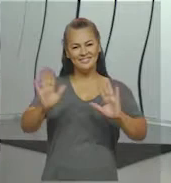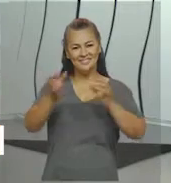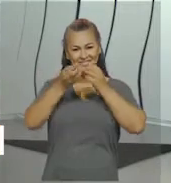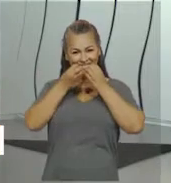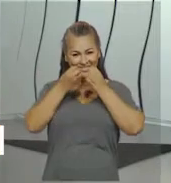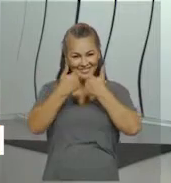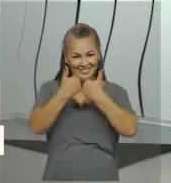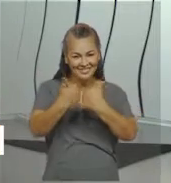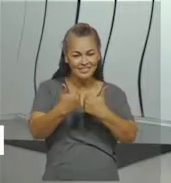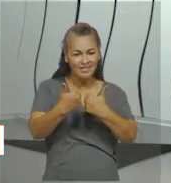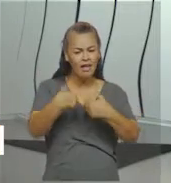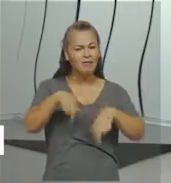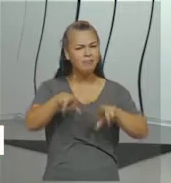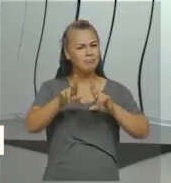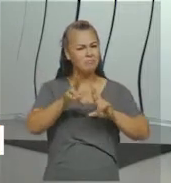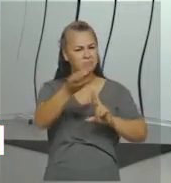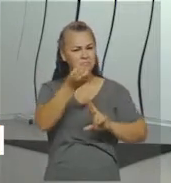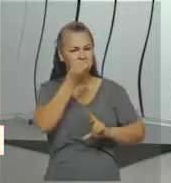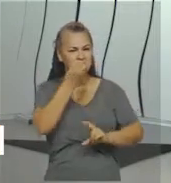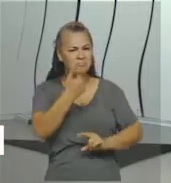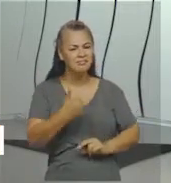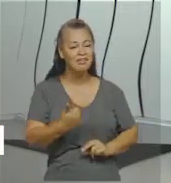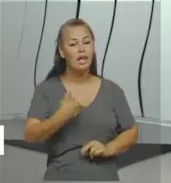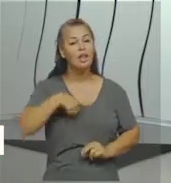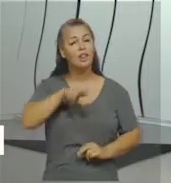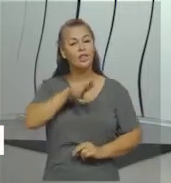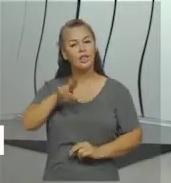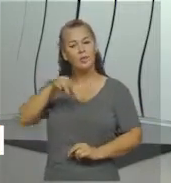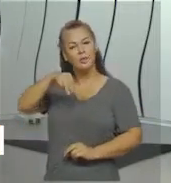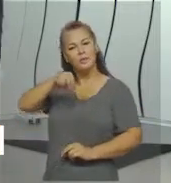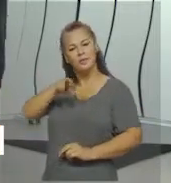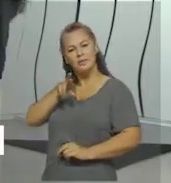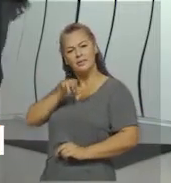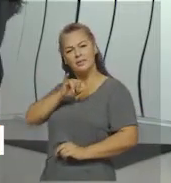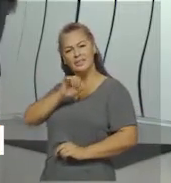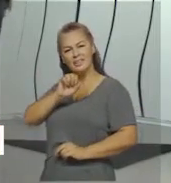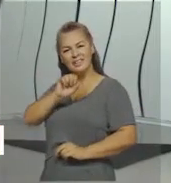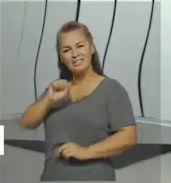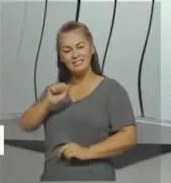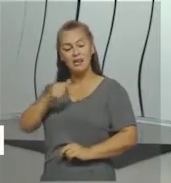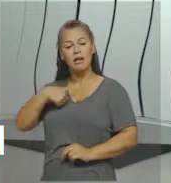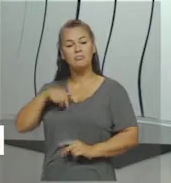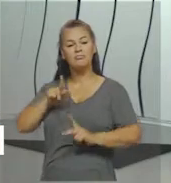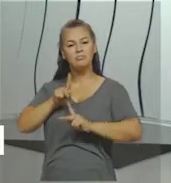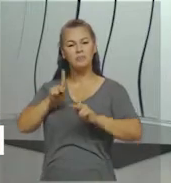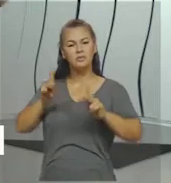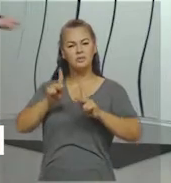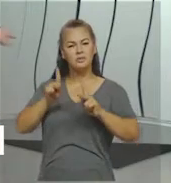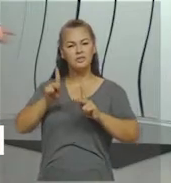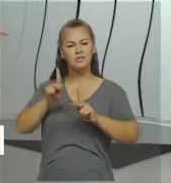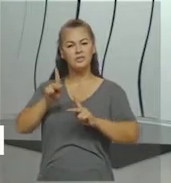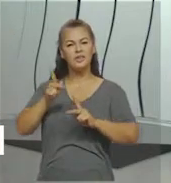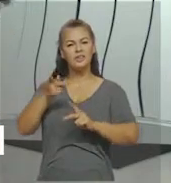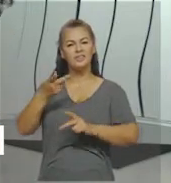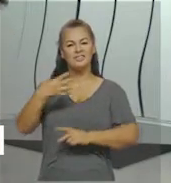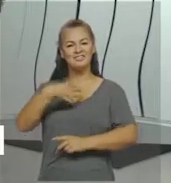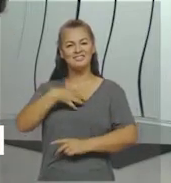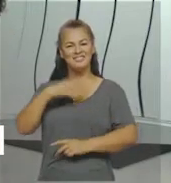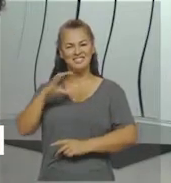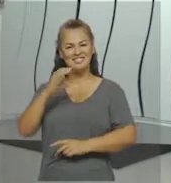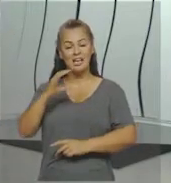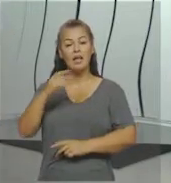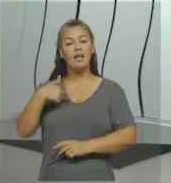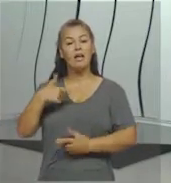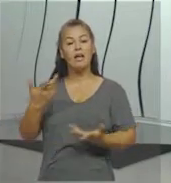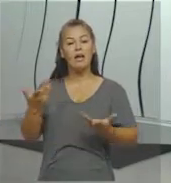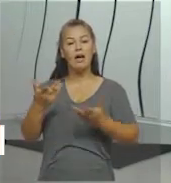tudo bem? Espero que estejam todos bem. Meu nome é Marisa Araújo, sou professora de ciências de vocês e a